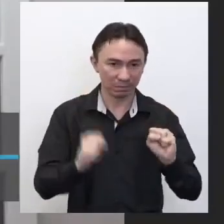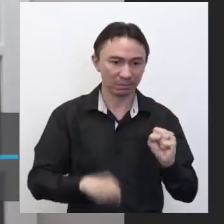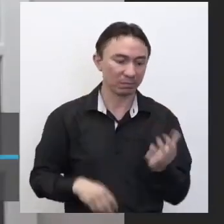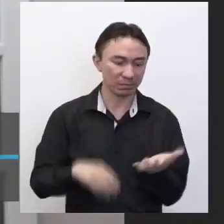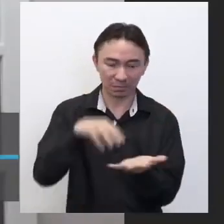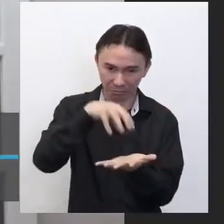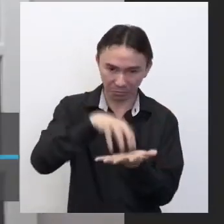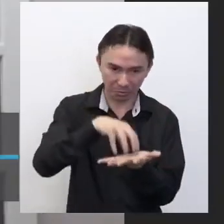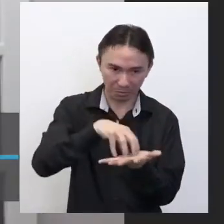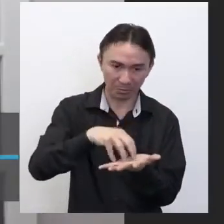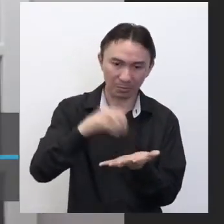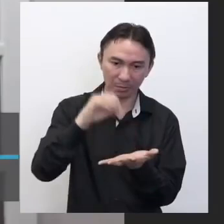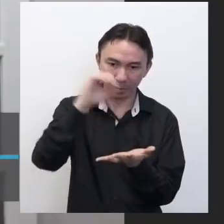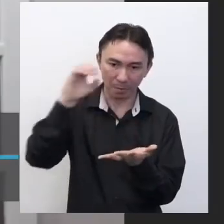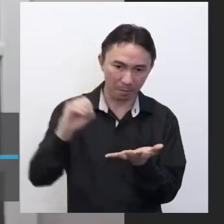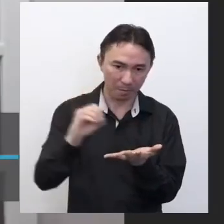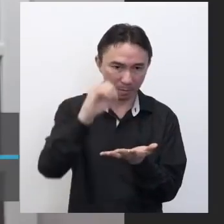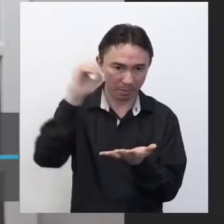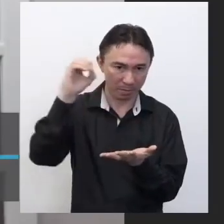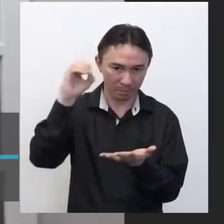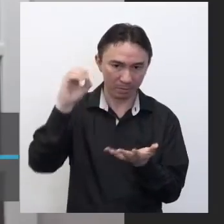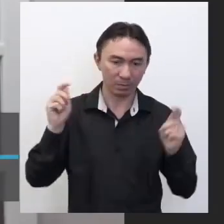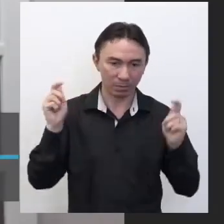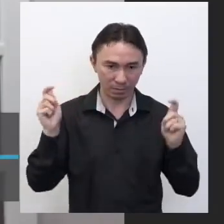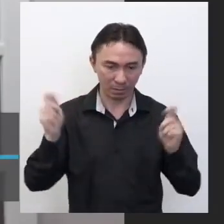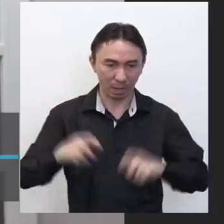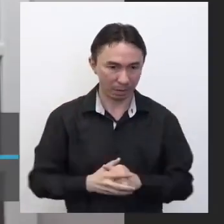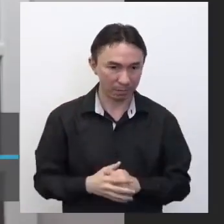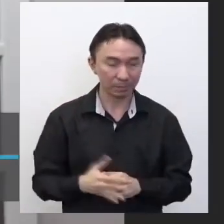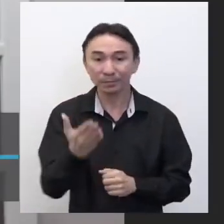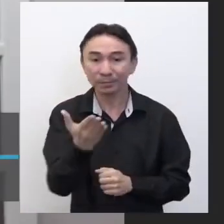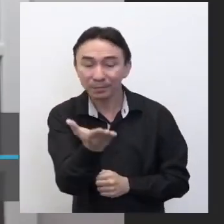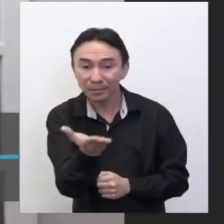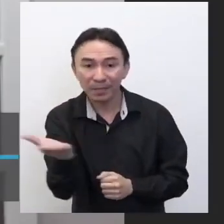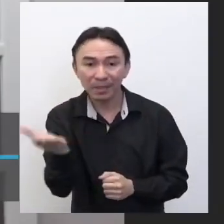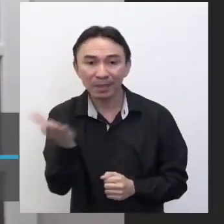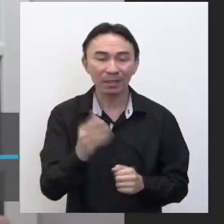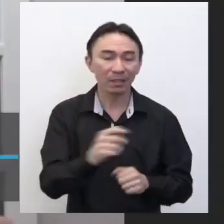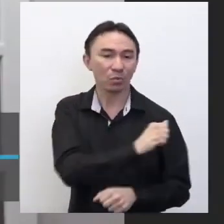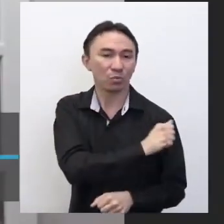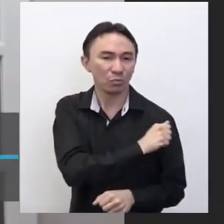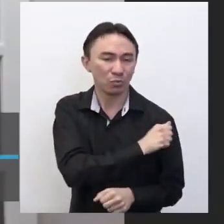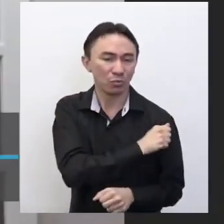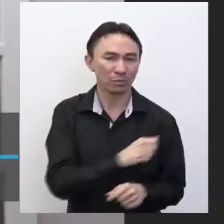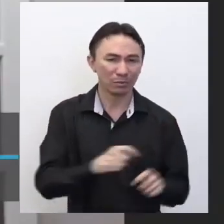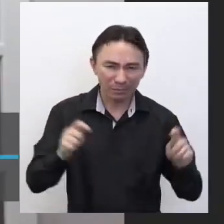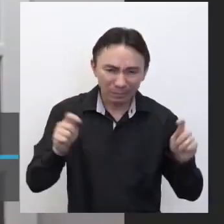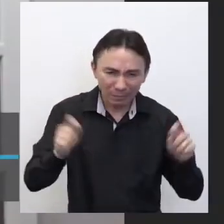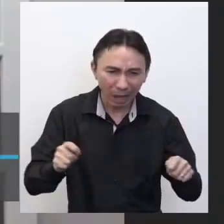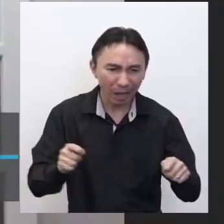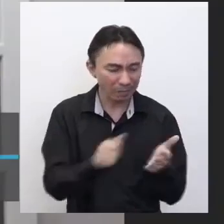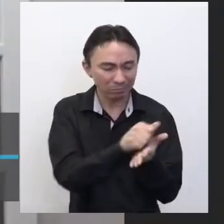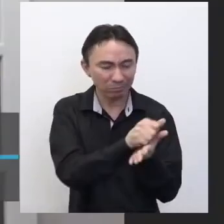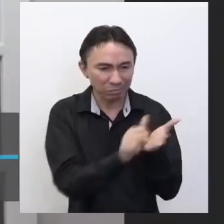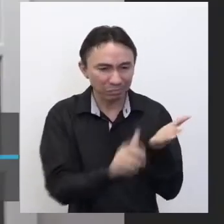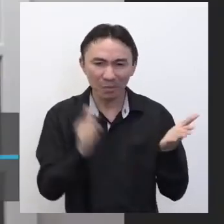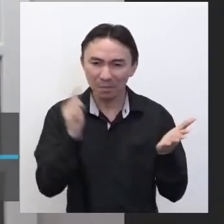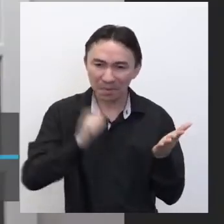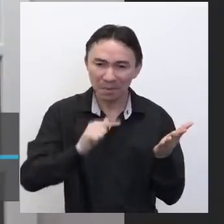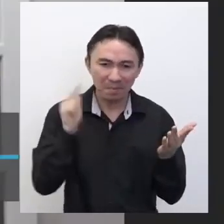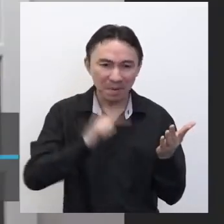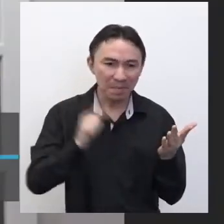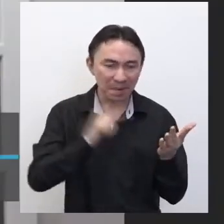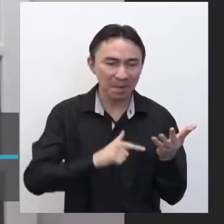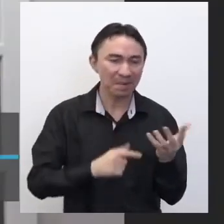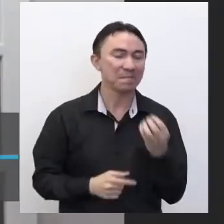de Mídias. Tá? Quero relembrar você, aluno, também que consegue fazer as nossas atividades, você, professor, que tem utilizado as atividades